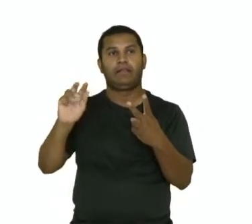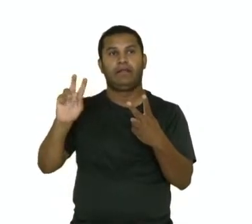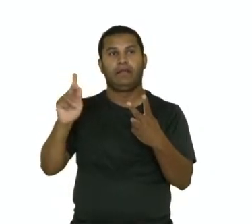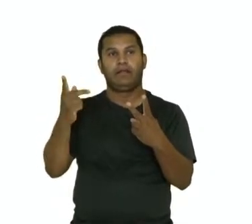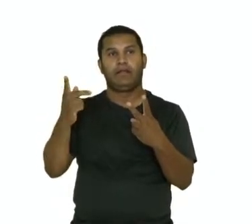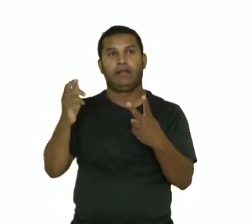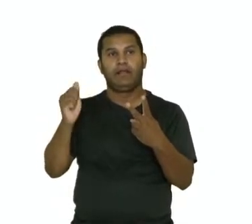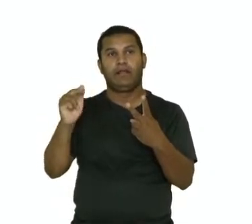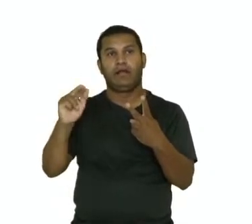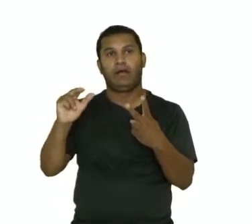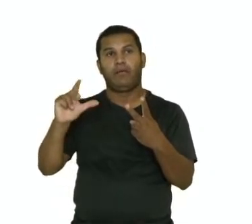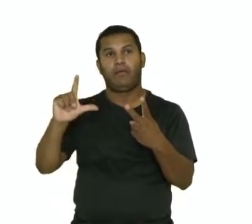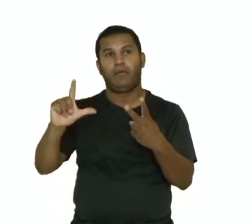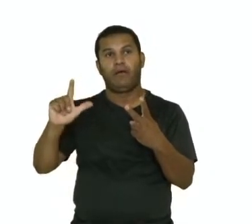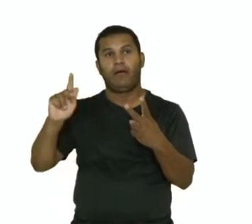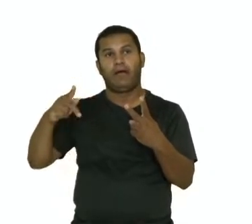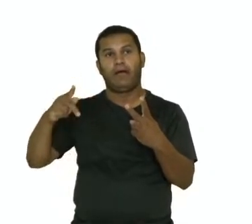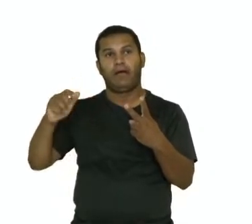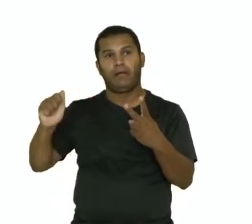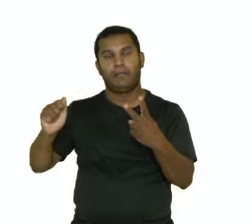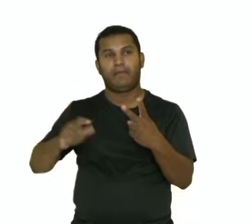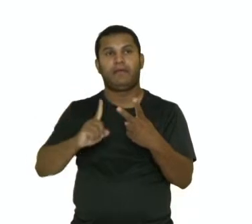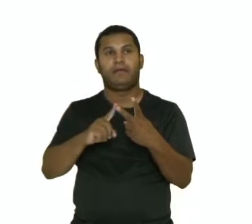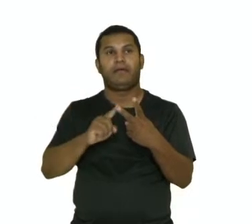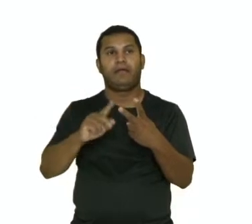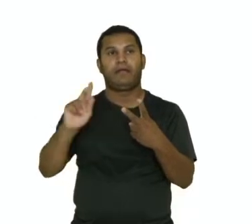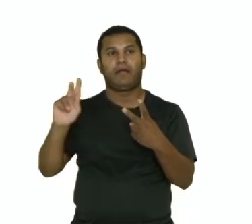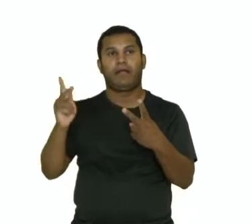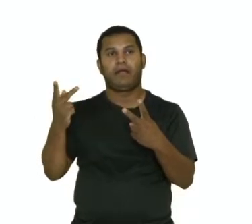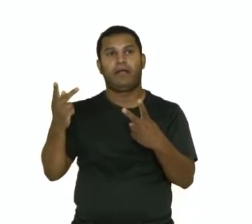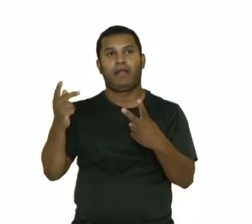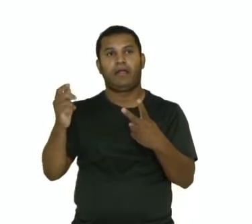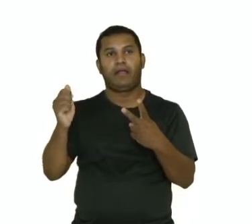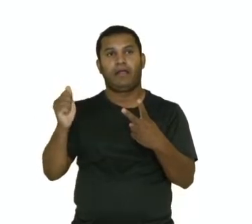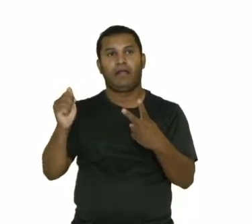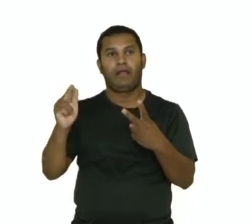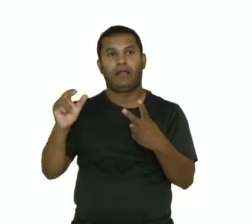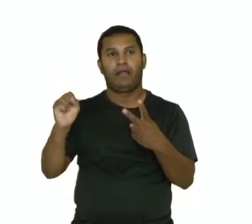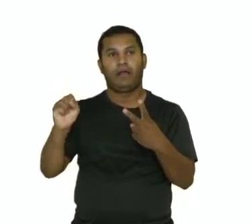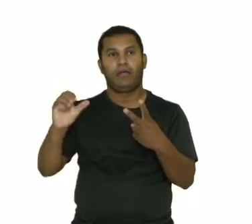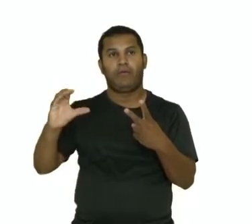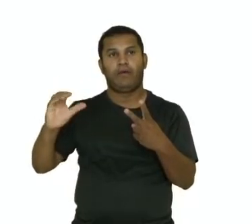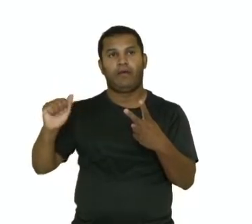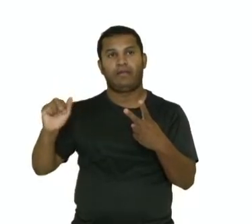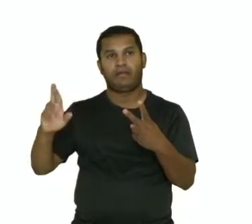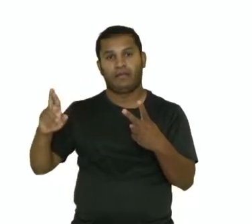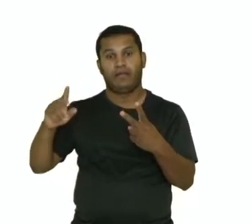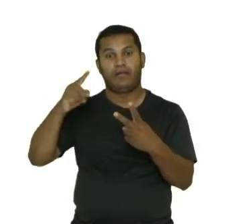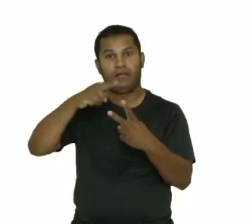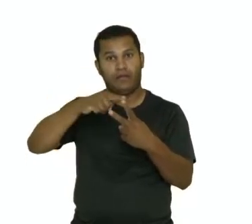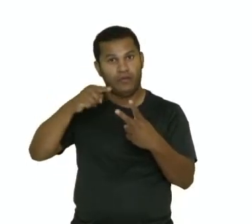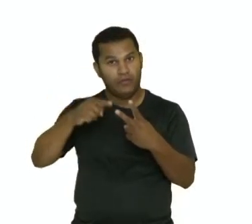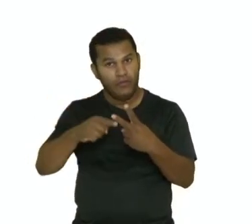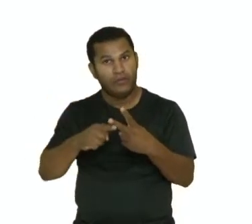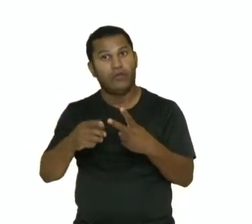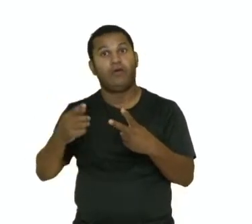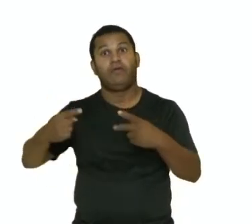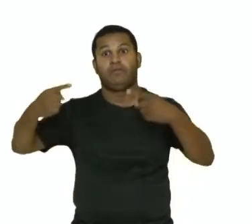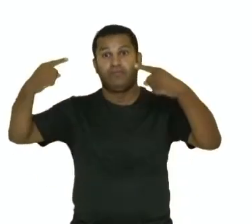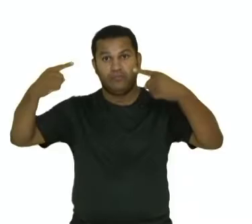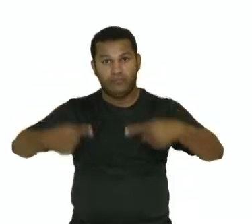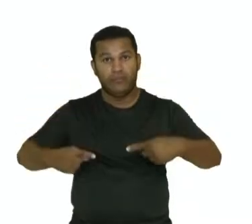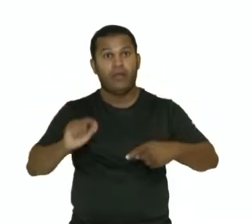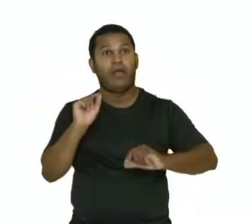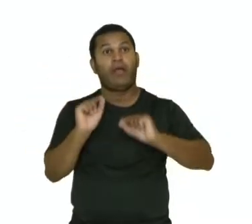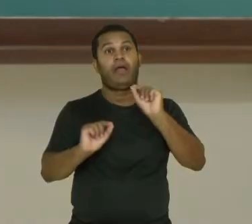tá? Assim como fez Cortés, Pizarro também se aliou aos povos insatisfeitos com o domínio dos incas. Agora